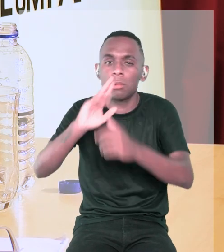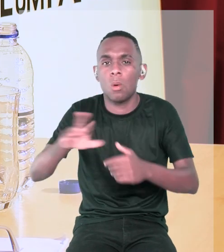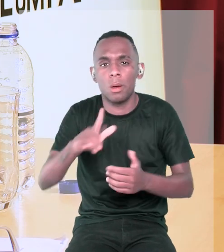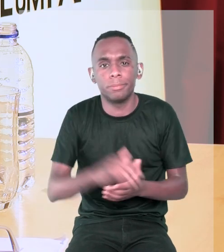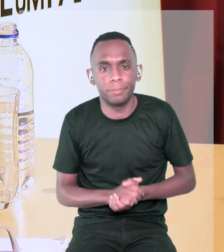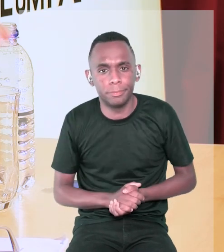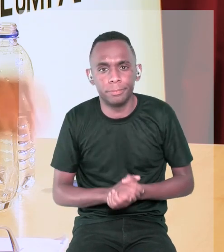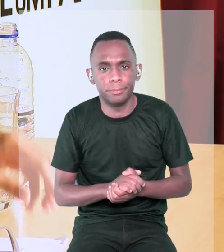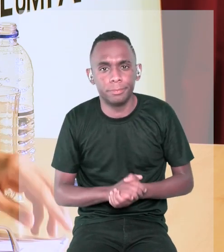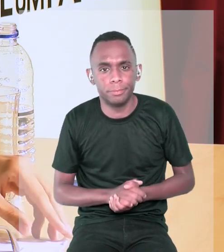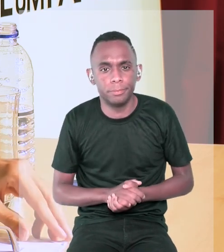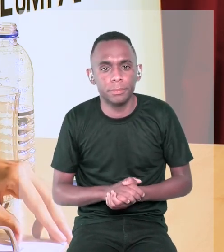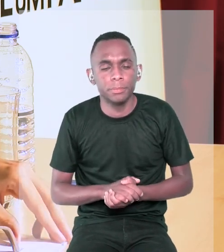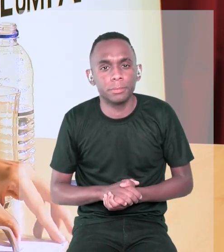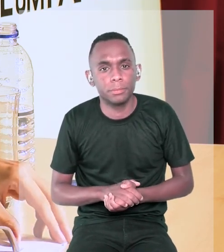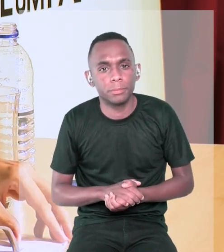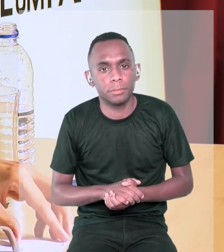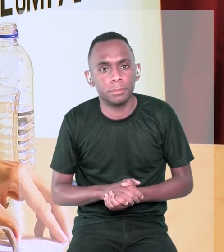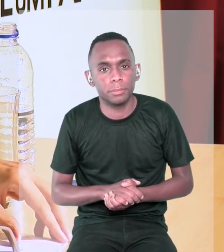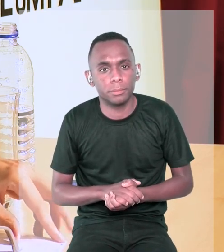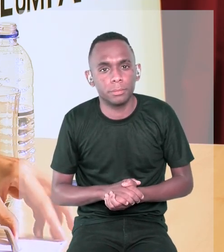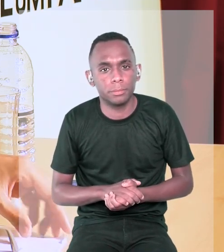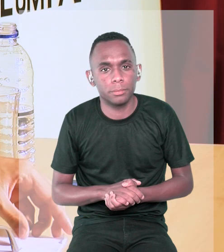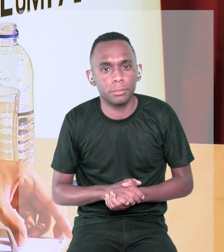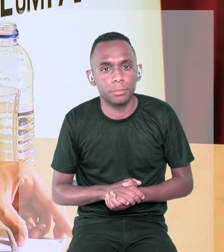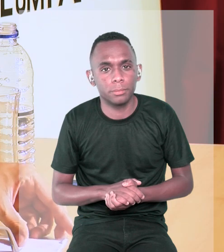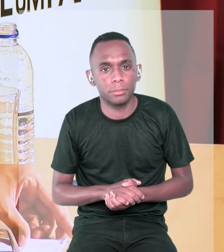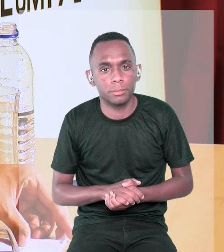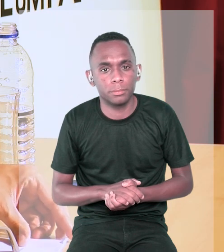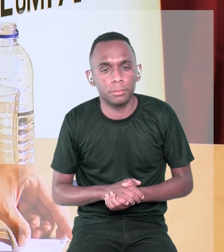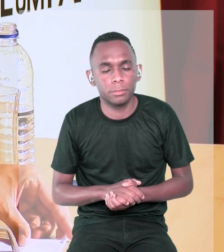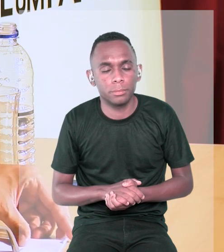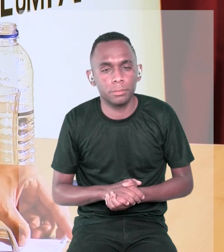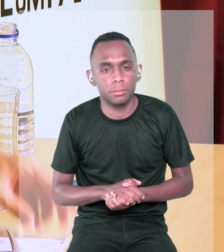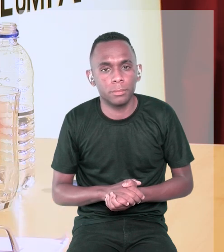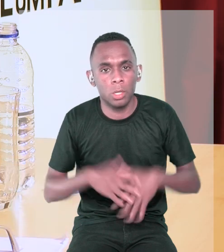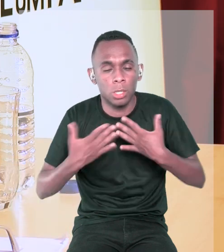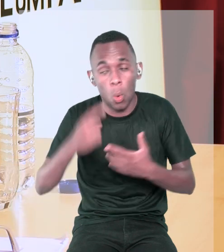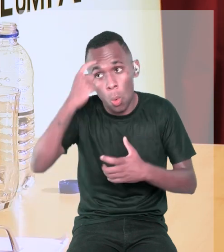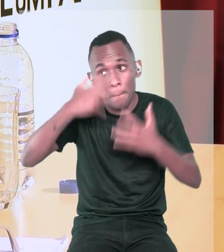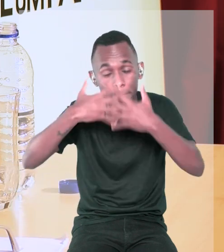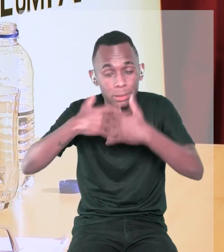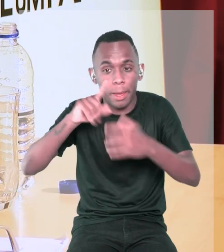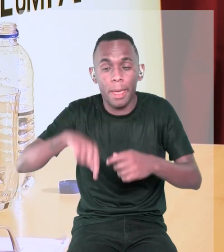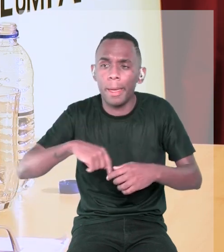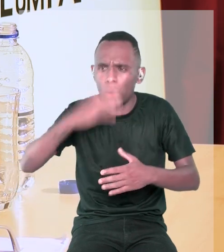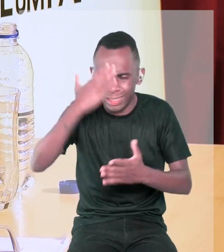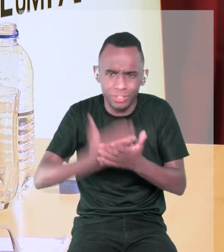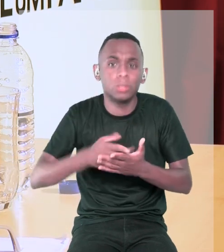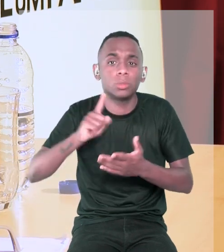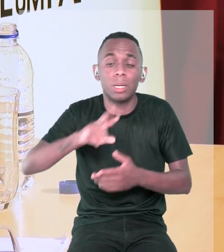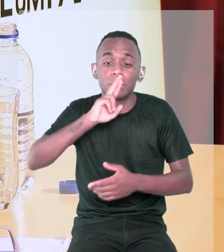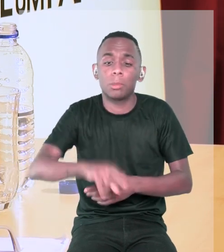é, a meu ver, o aspecto decisivo para corresponder à mutação. E o pensamento faz parte daquilo que a Hannah Arendt